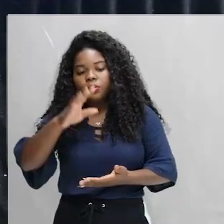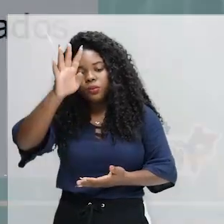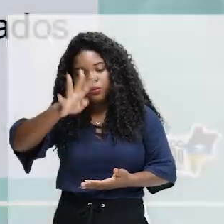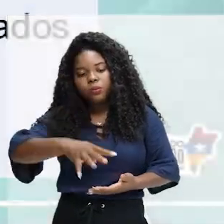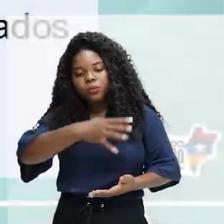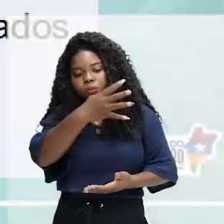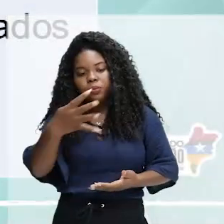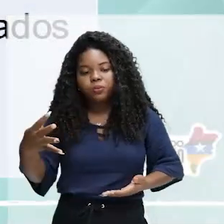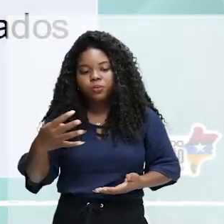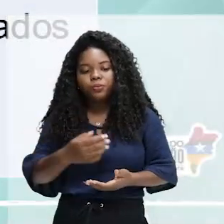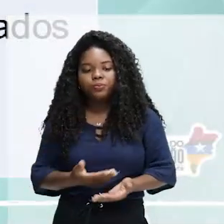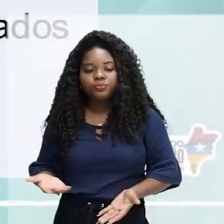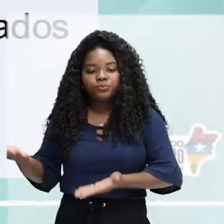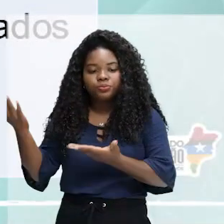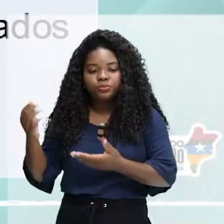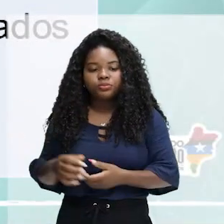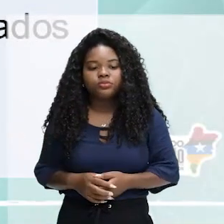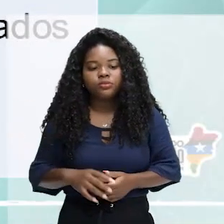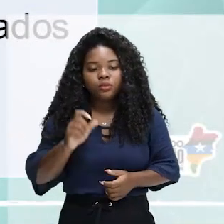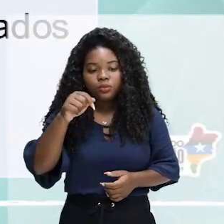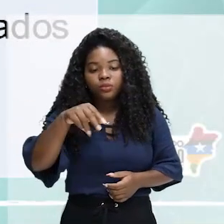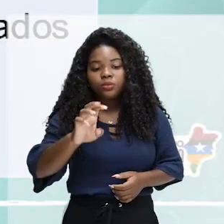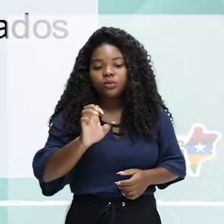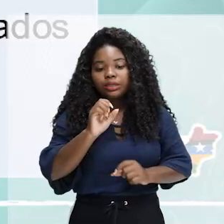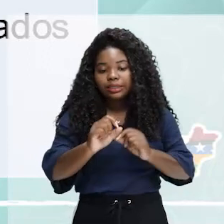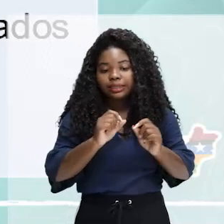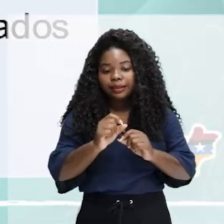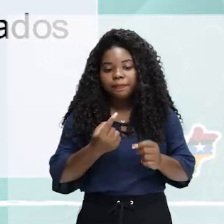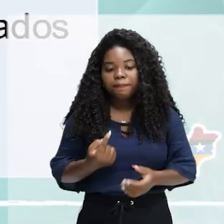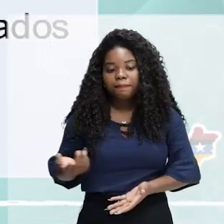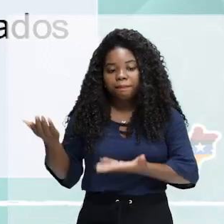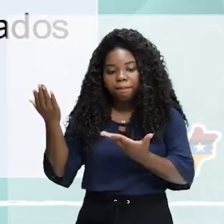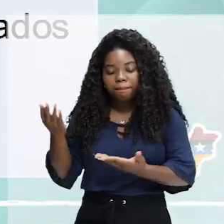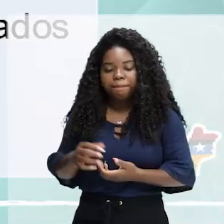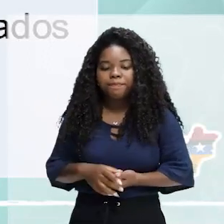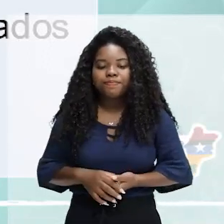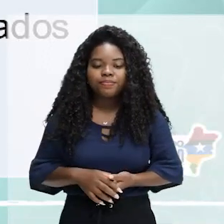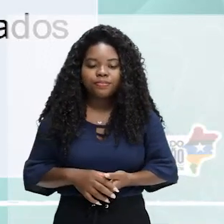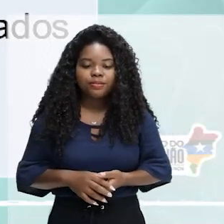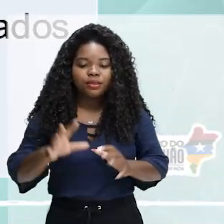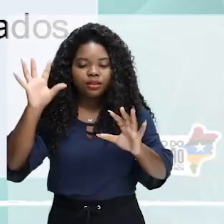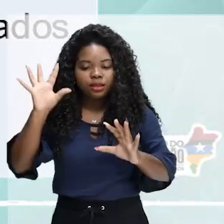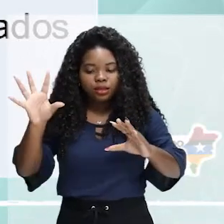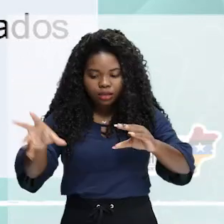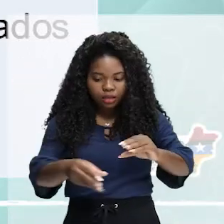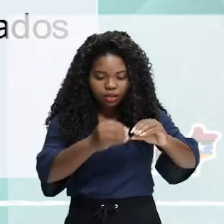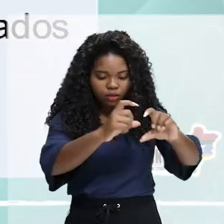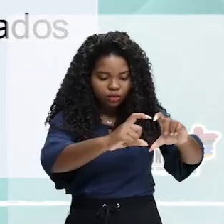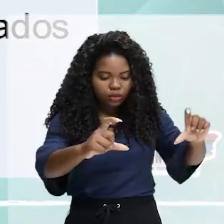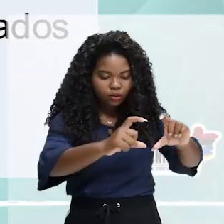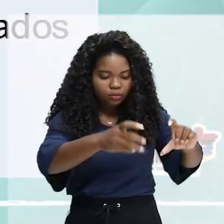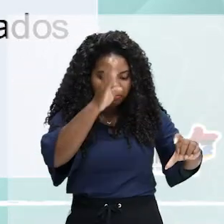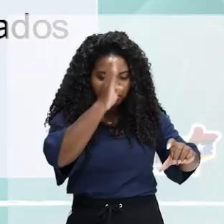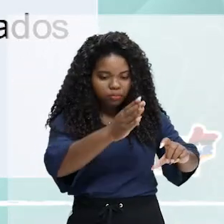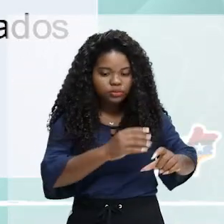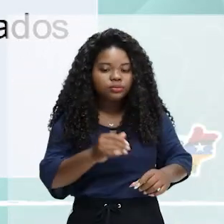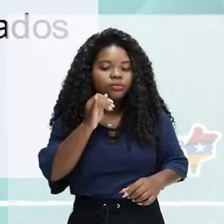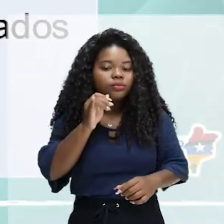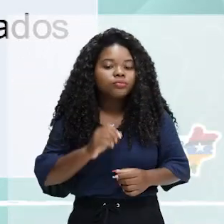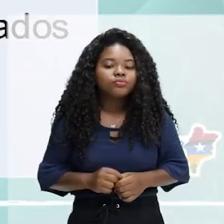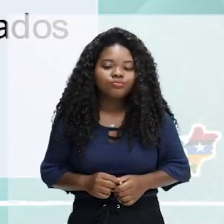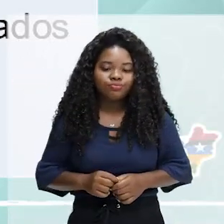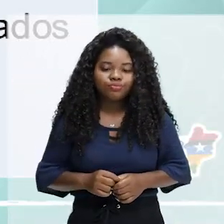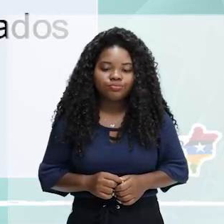trouxe para vocês, acompanha o quadro aí, ó, o que é um pronome relativo, ele retoma um referente da oração principal. Olha o exemplo.